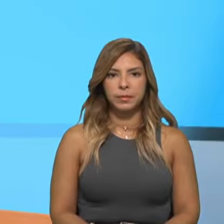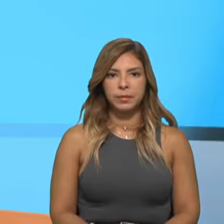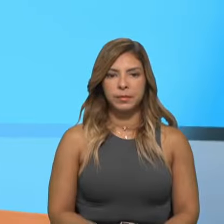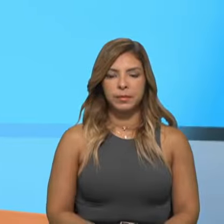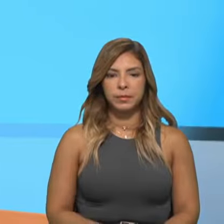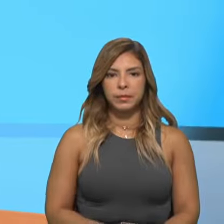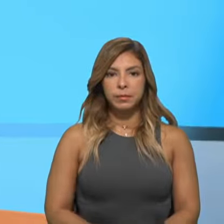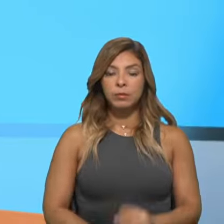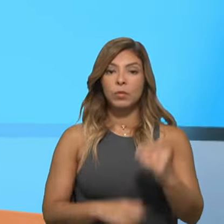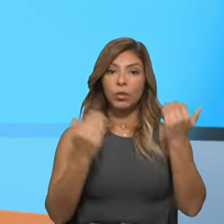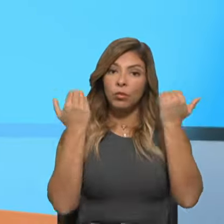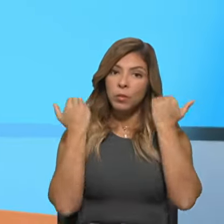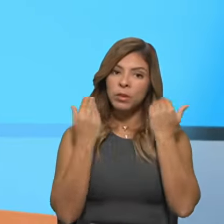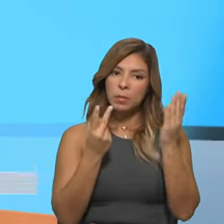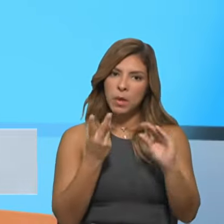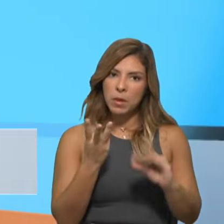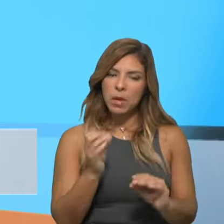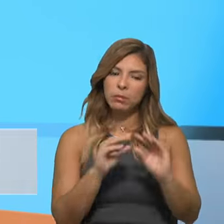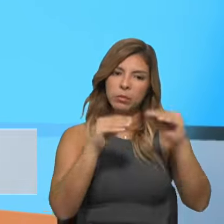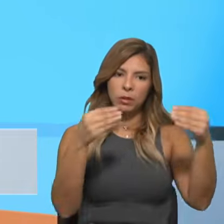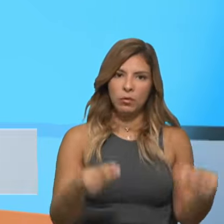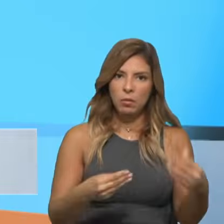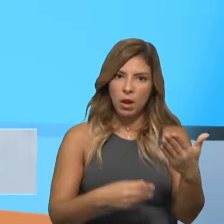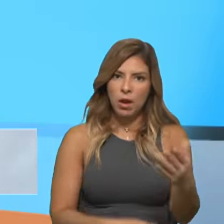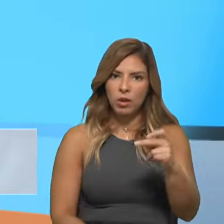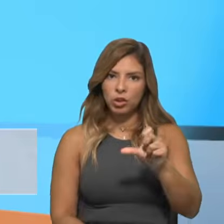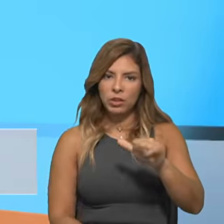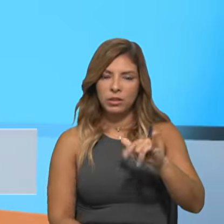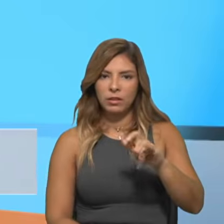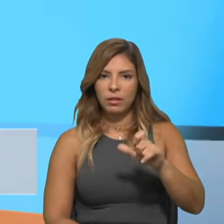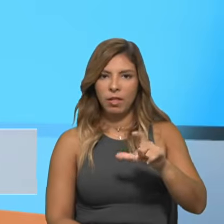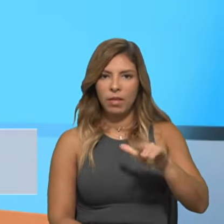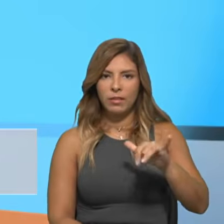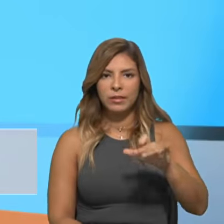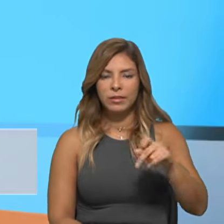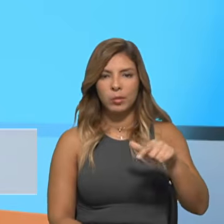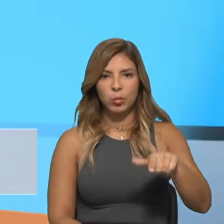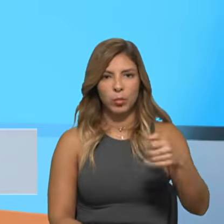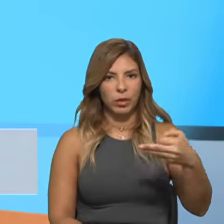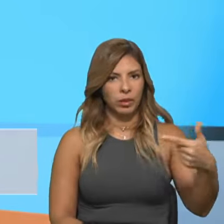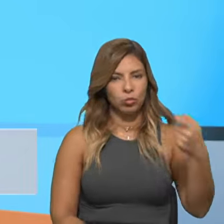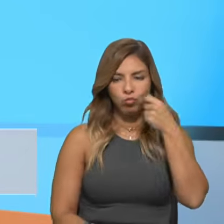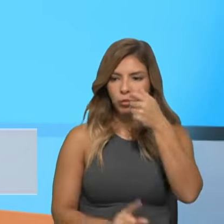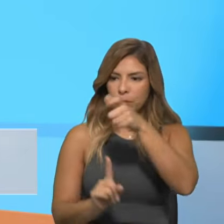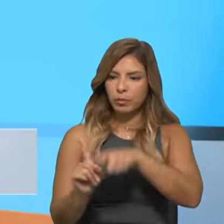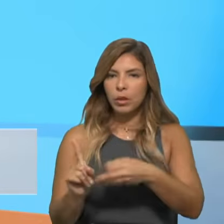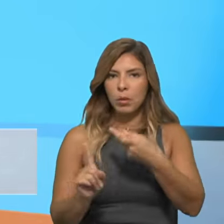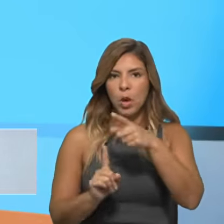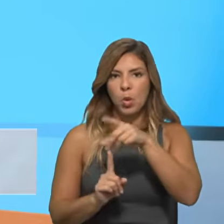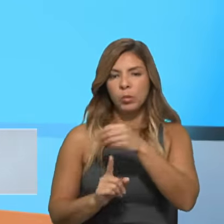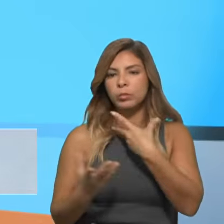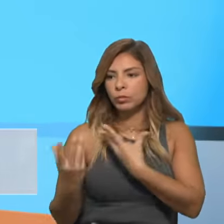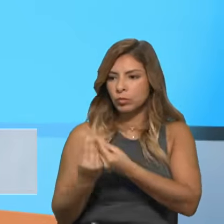Mais notícias em agência.eclesia.pt. Conversamos agora com Paulo Aido, da Fundação Ajuda à Igreja que Sofre, sobre